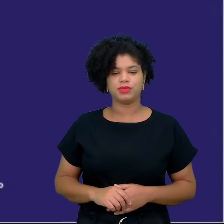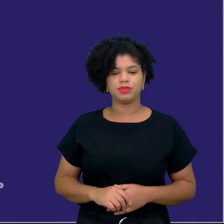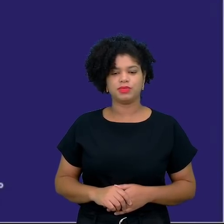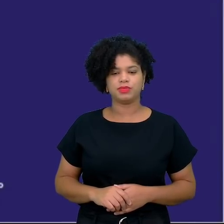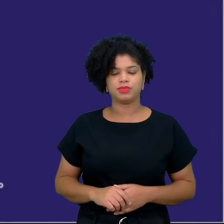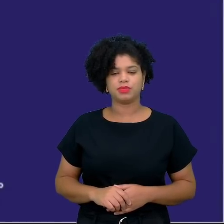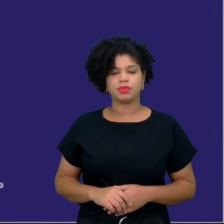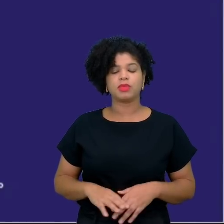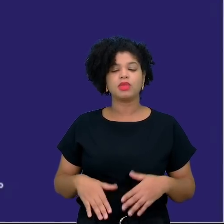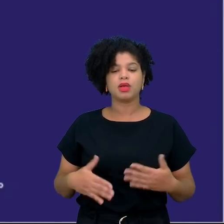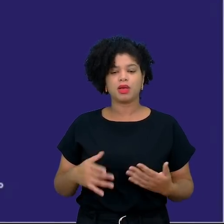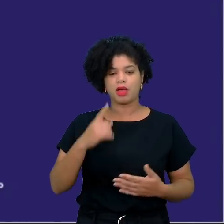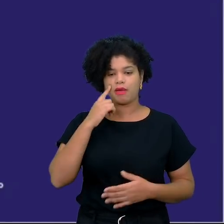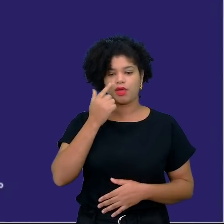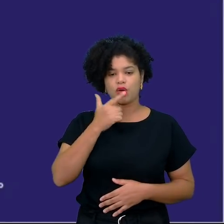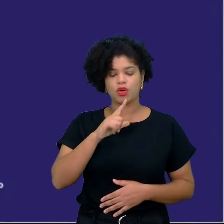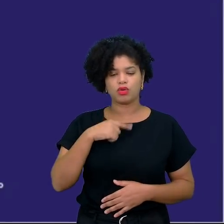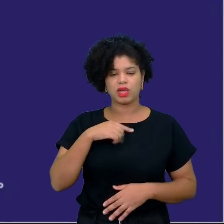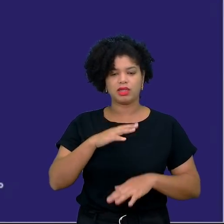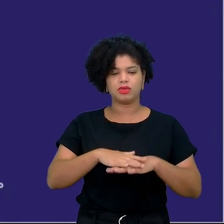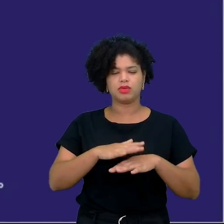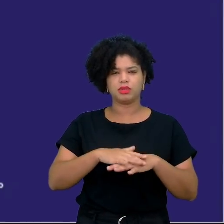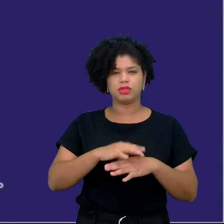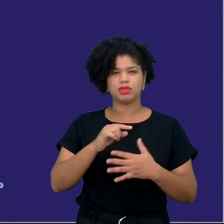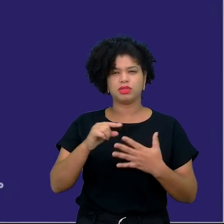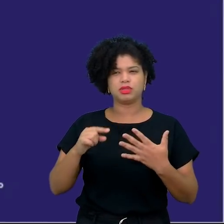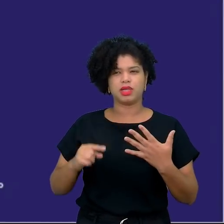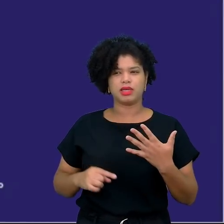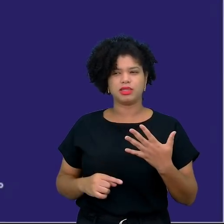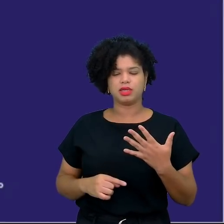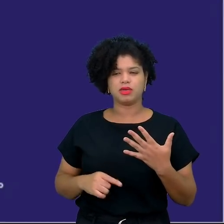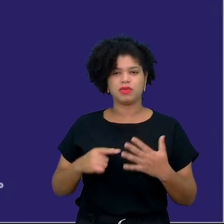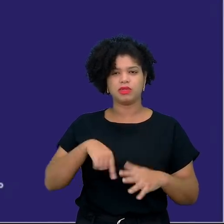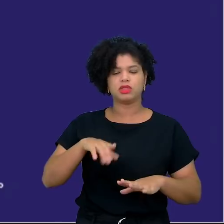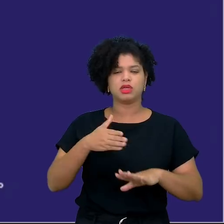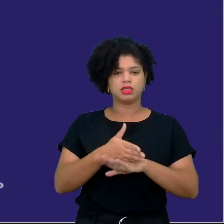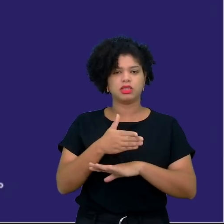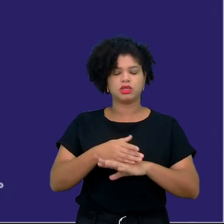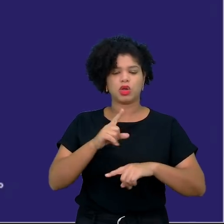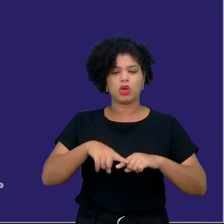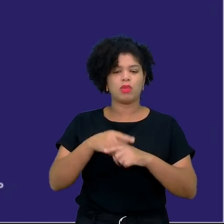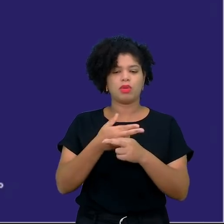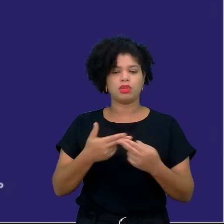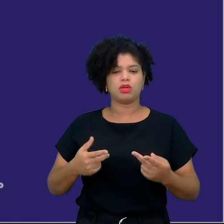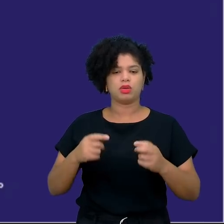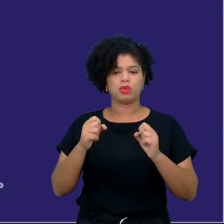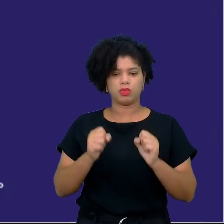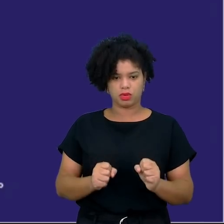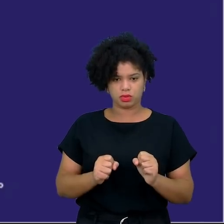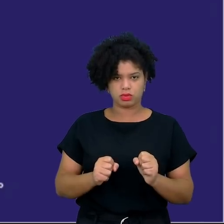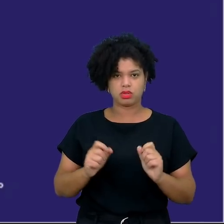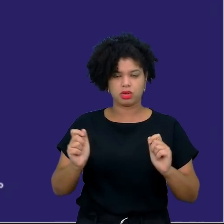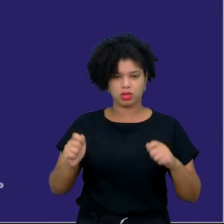E antes de mais nada, é muito importante que vocês possam ter acesso a esse material.